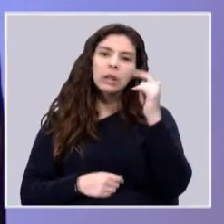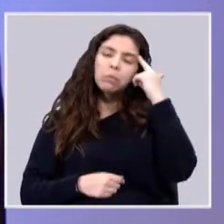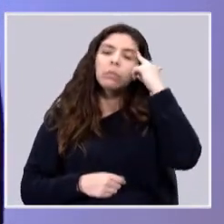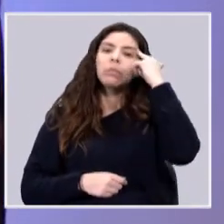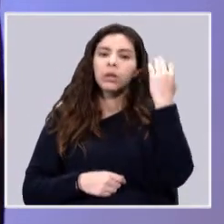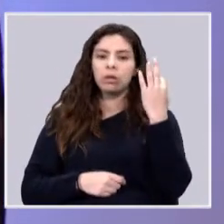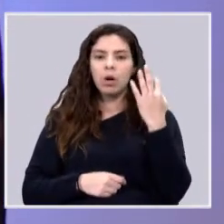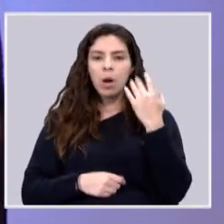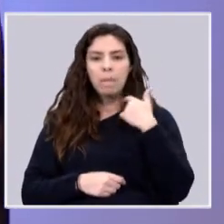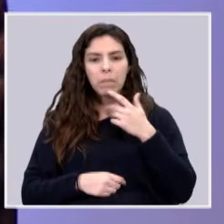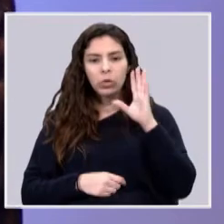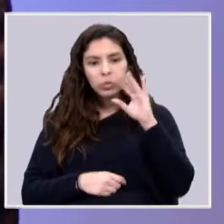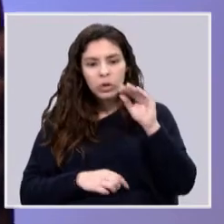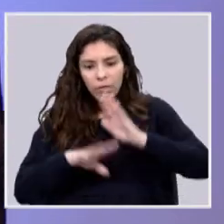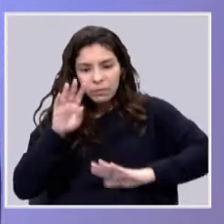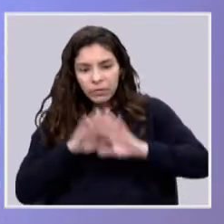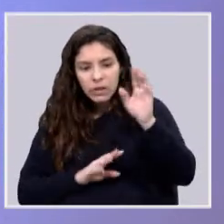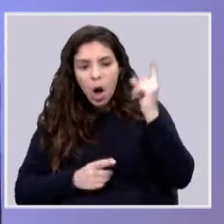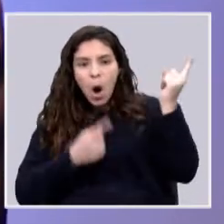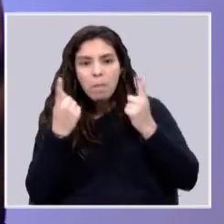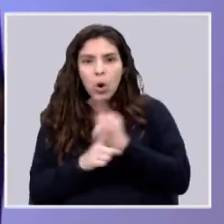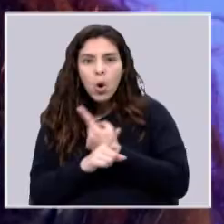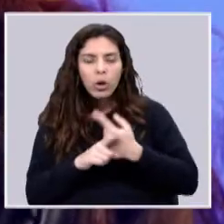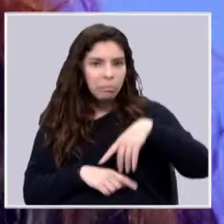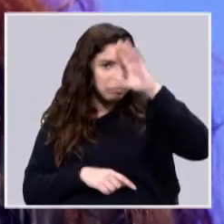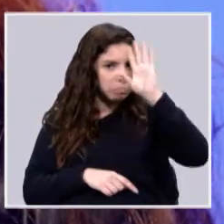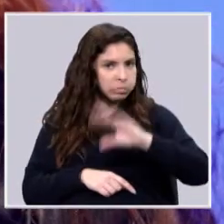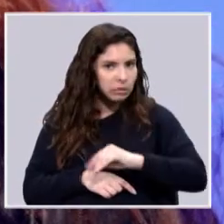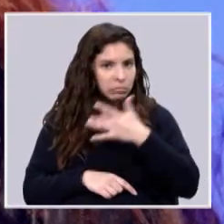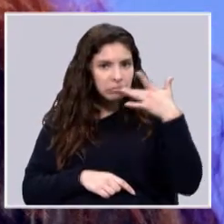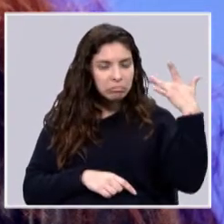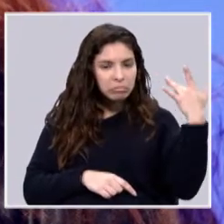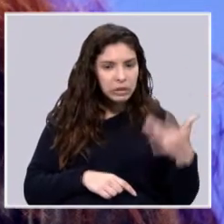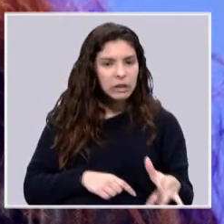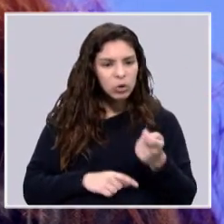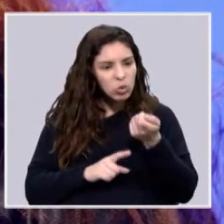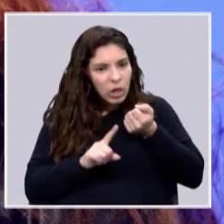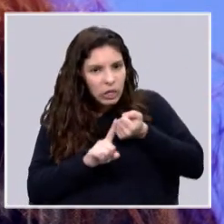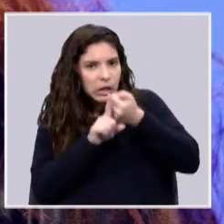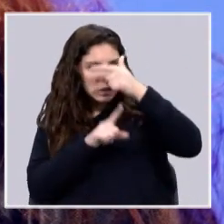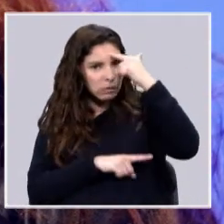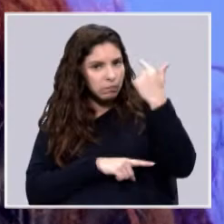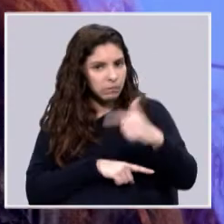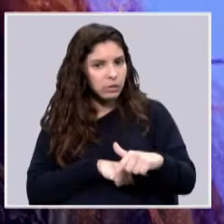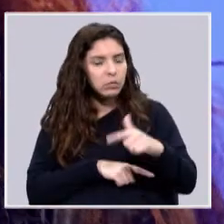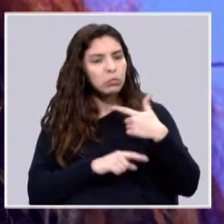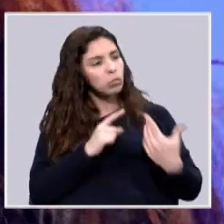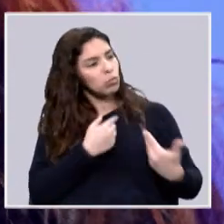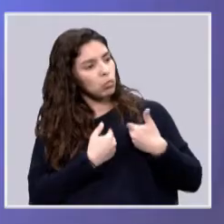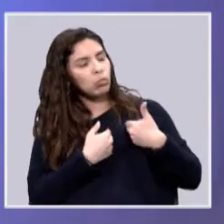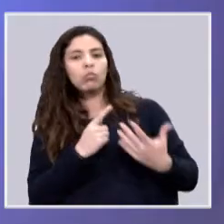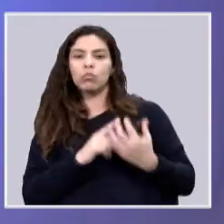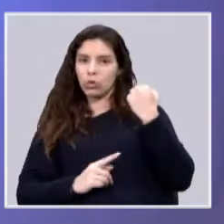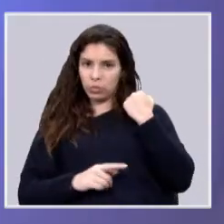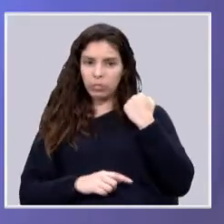e isso, como eu não sabia fazer as coisas, não sabia fazer algumas coisas, isso realmente deu alguma dificuldade, mas com a ajuda do professor nós